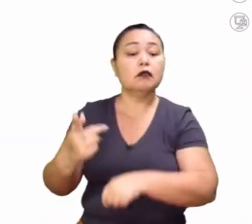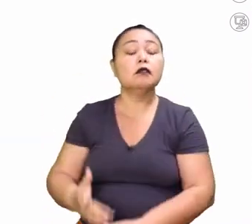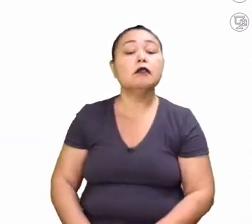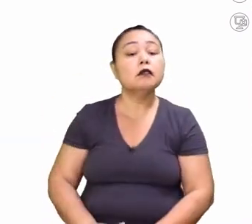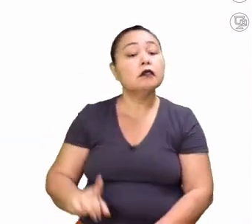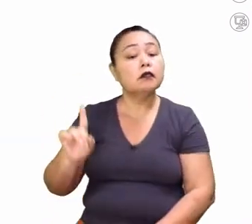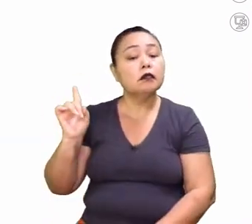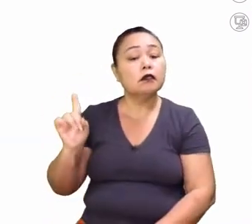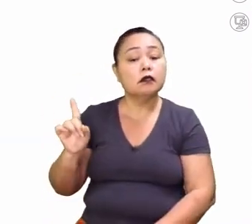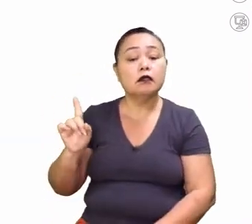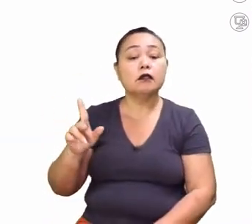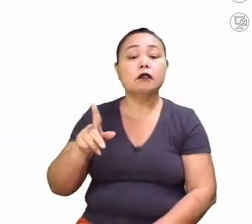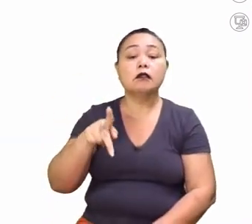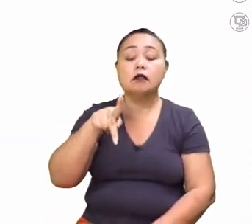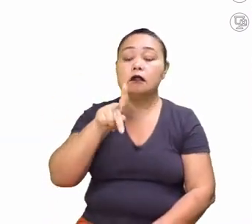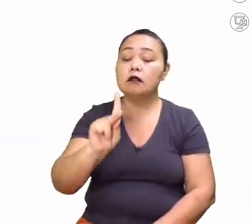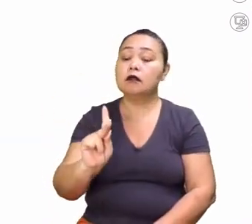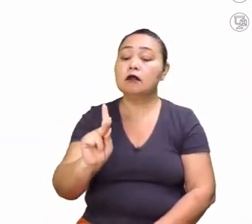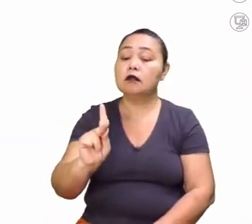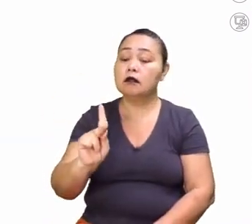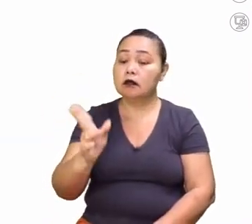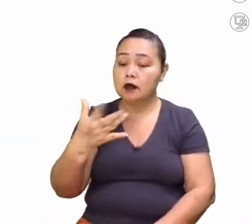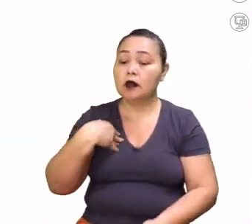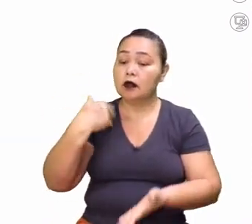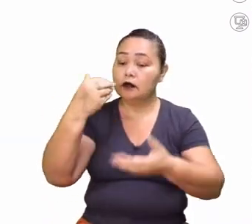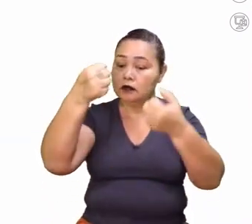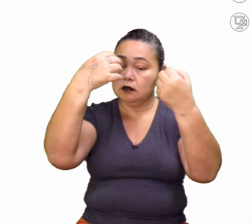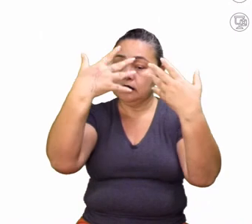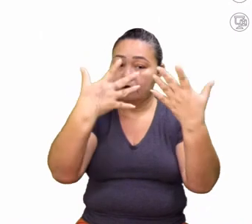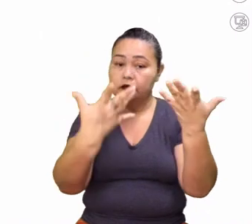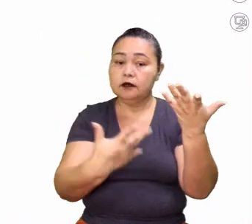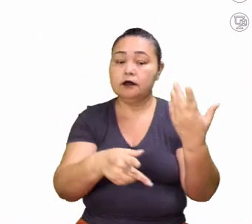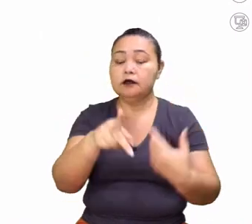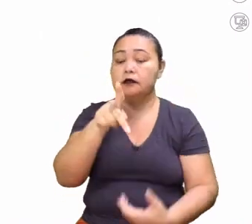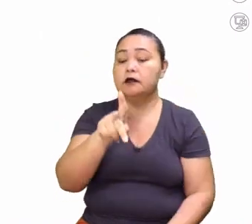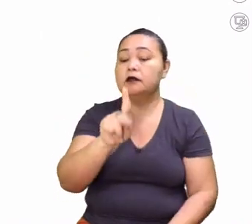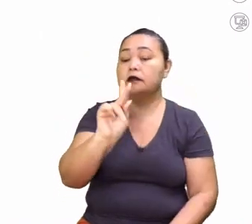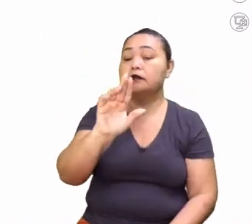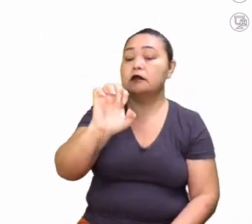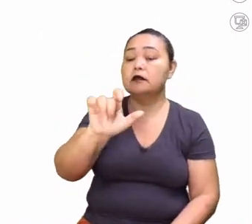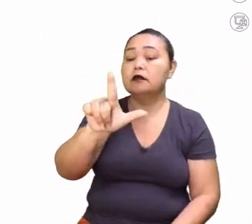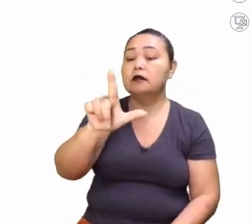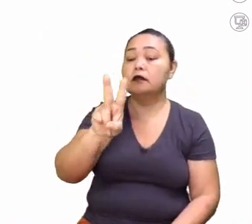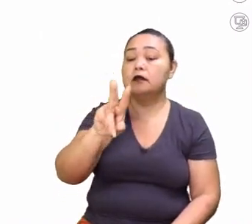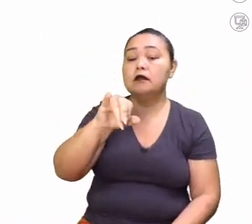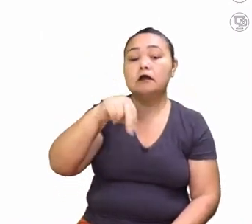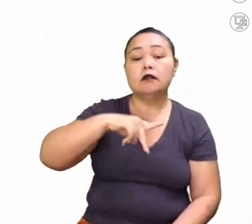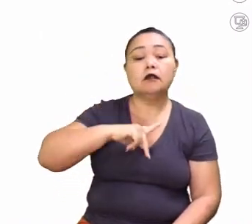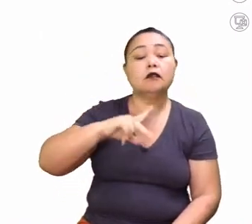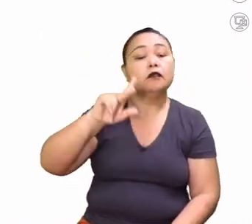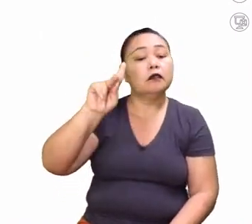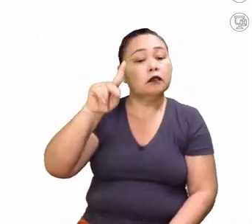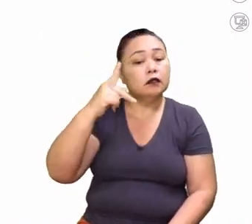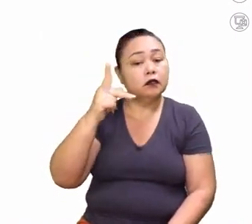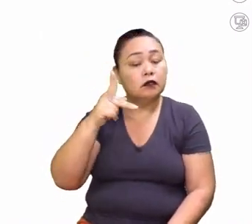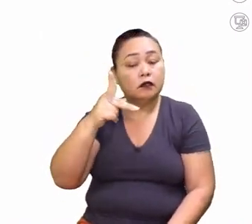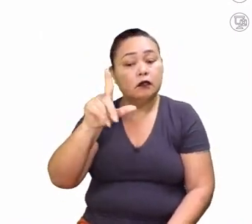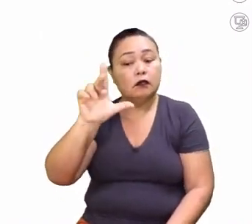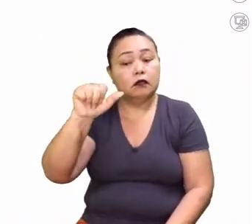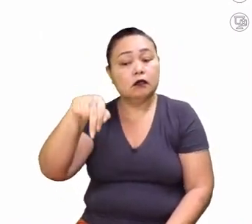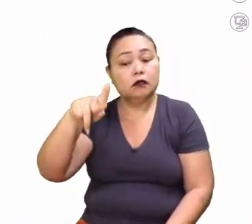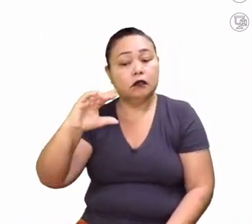o enunciado de Kelvin plk são duas pessoas Kelvin né é um grande